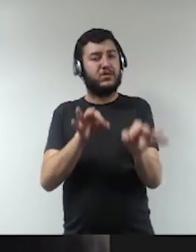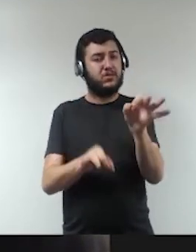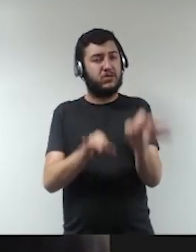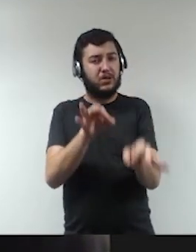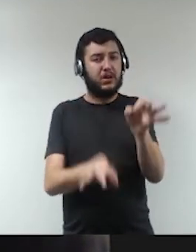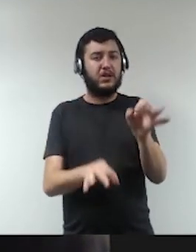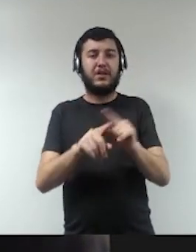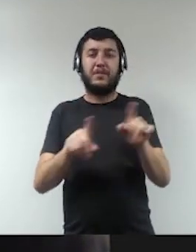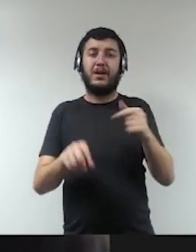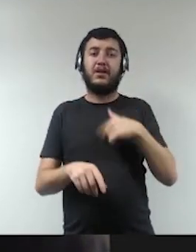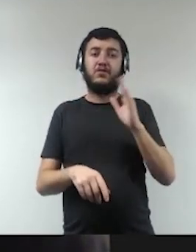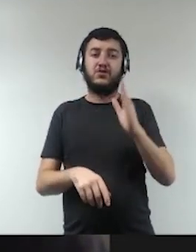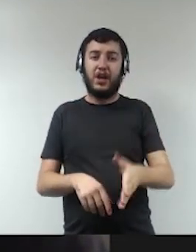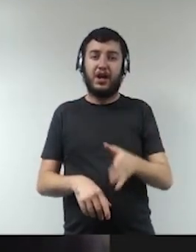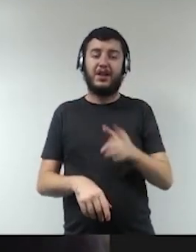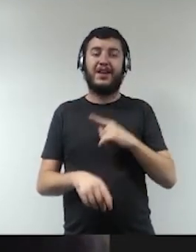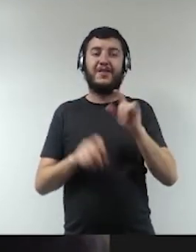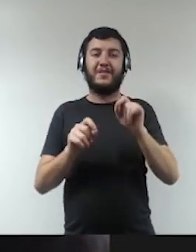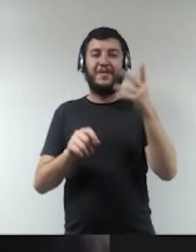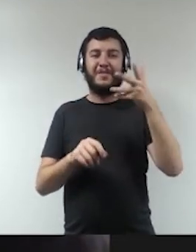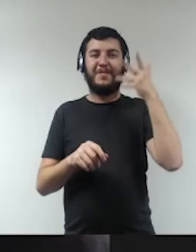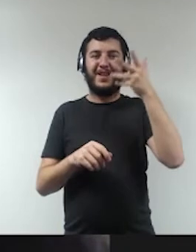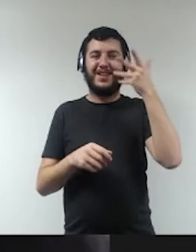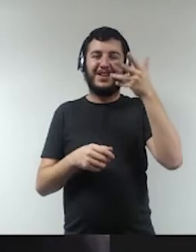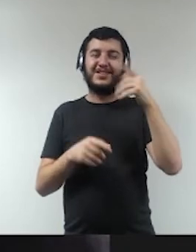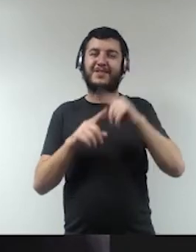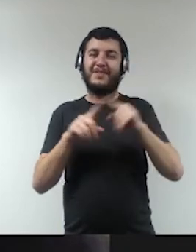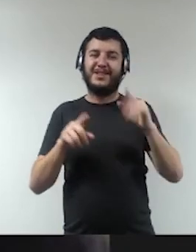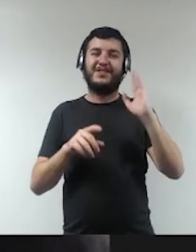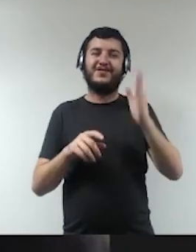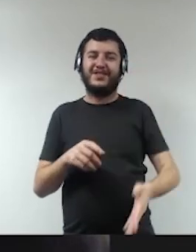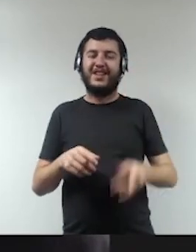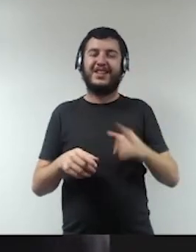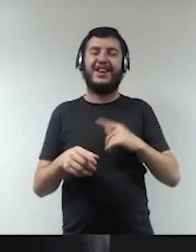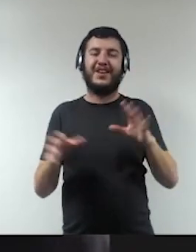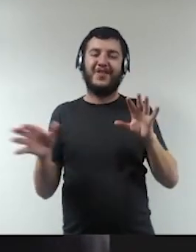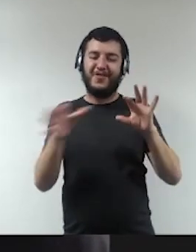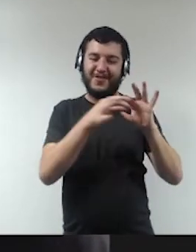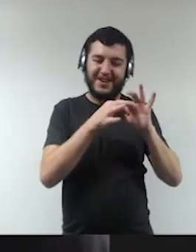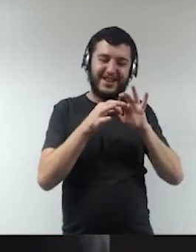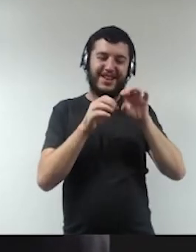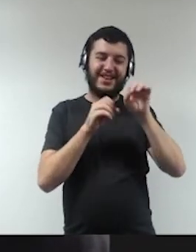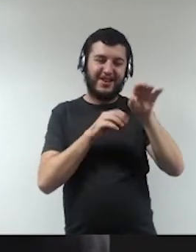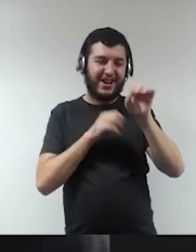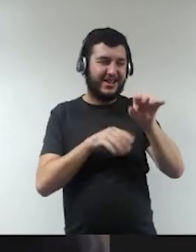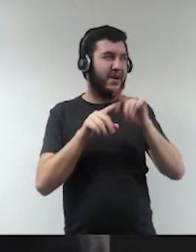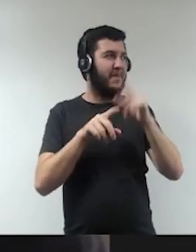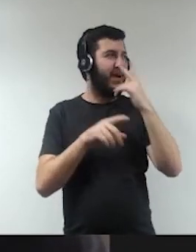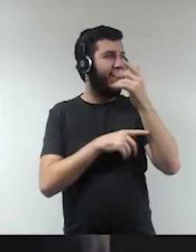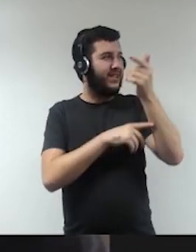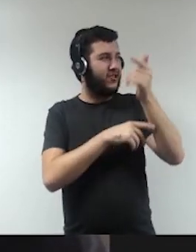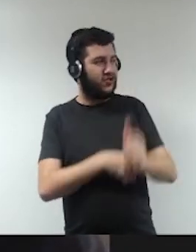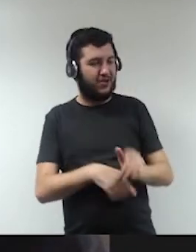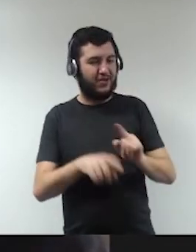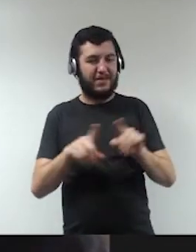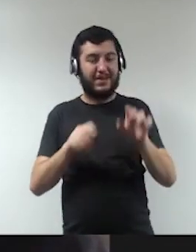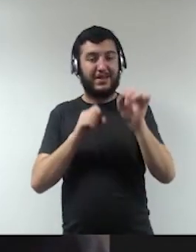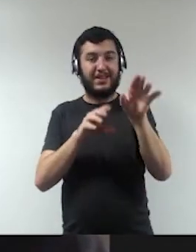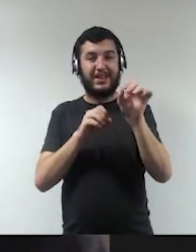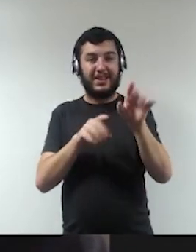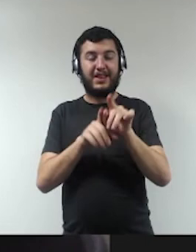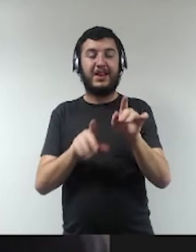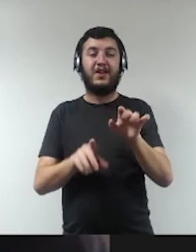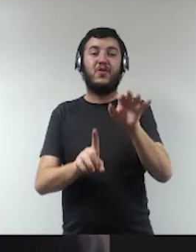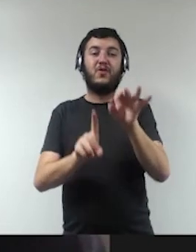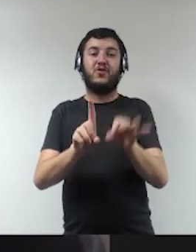com base na educação, né? Acho que eu estou já ficando repetitivo nisso. Talvez o ensino jurídico